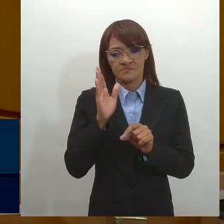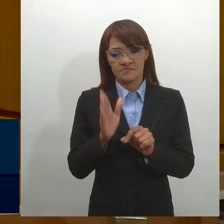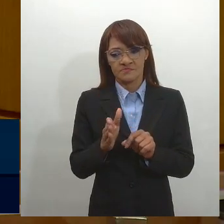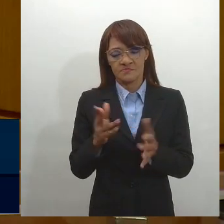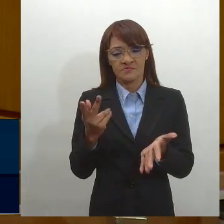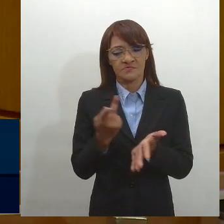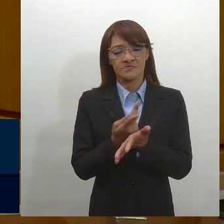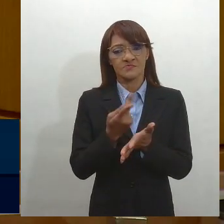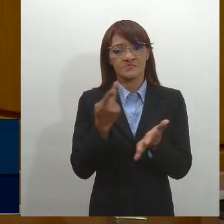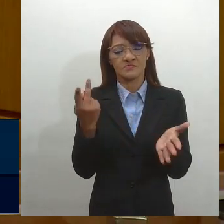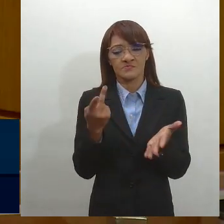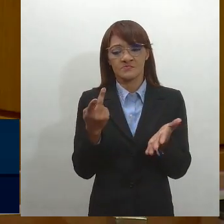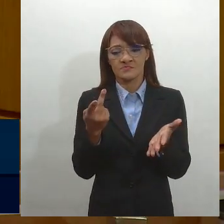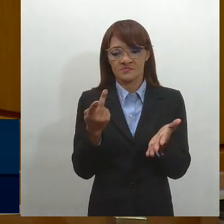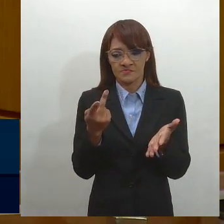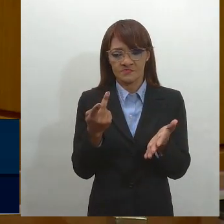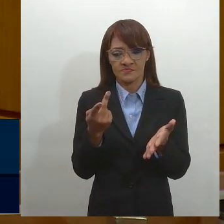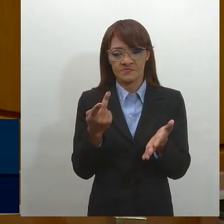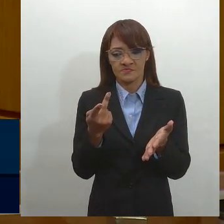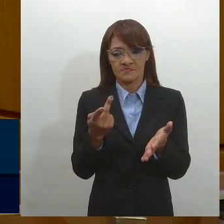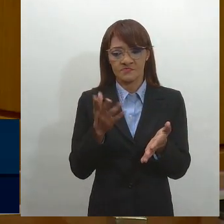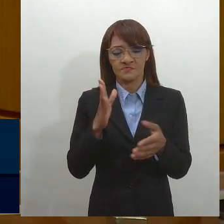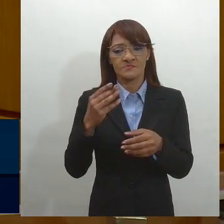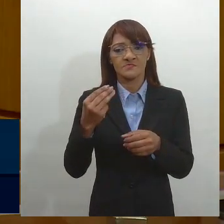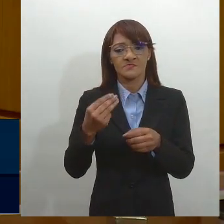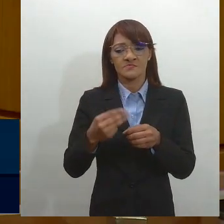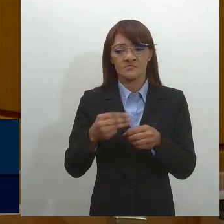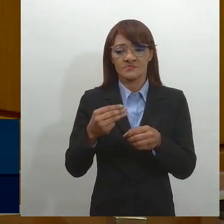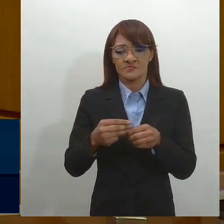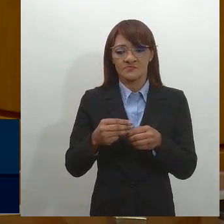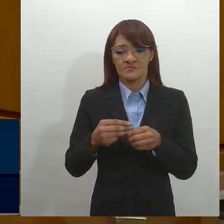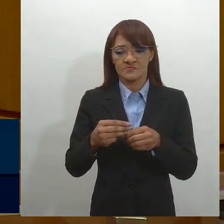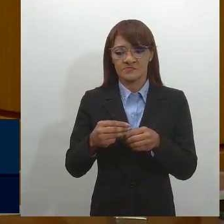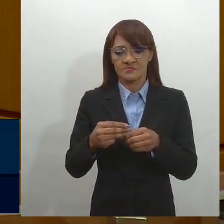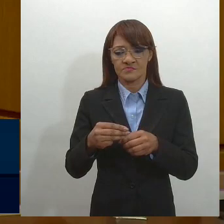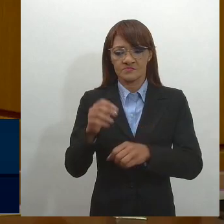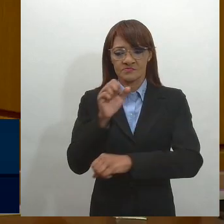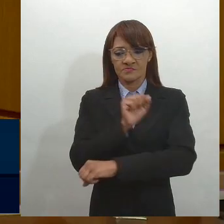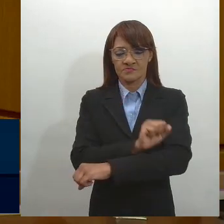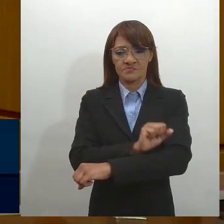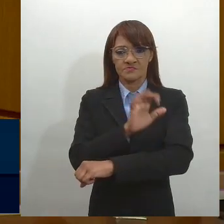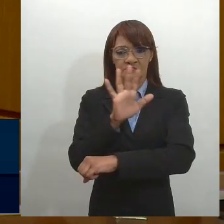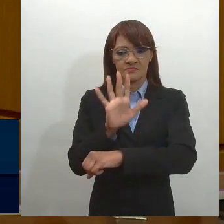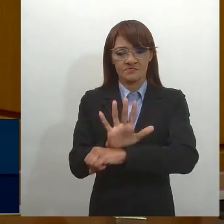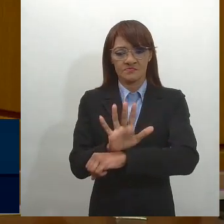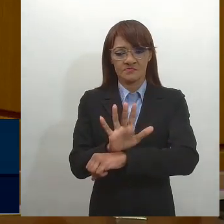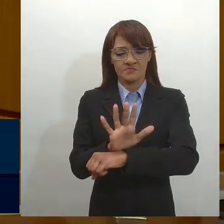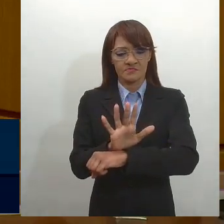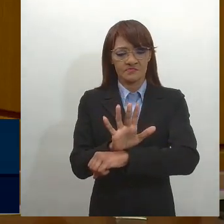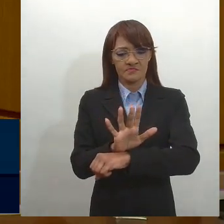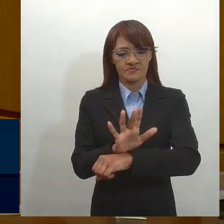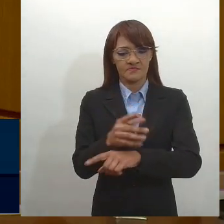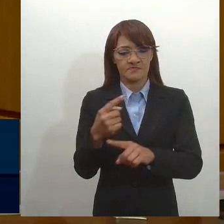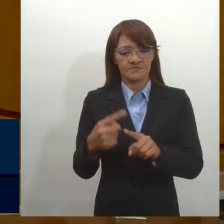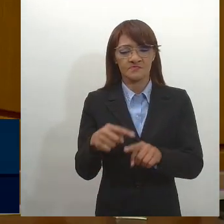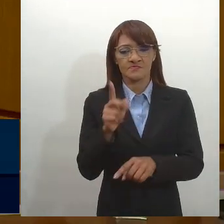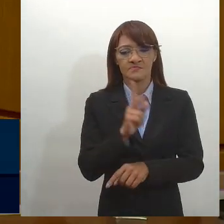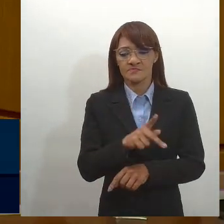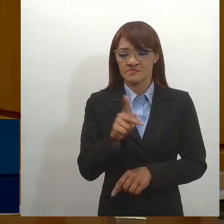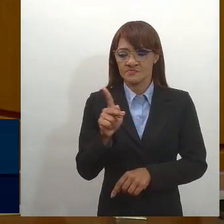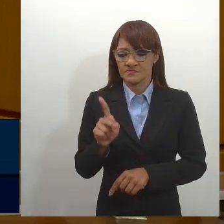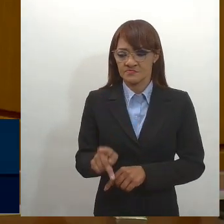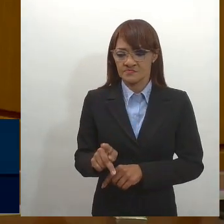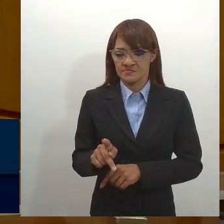no município da Barra dos Coqueiros, porque os professores e as professoras da rede